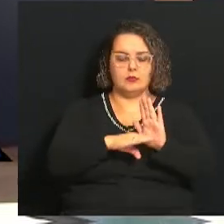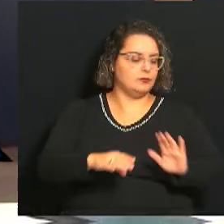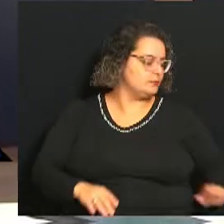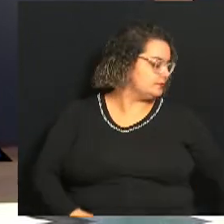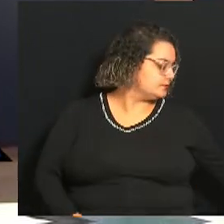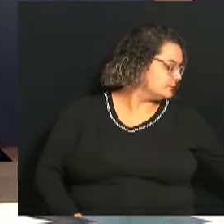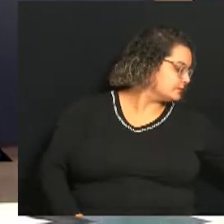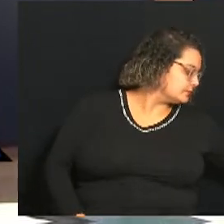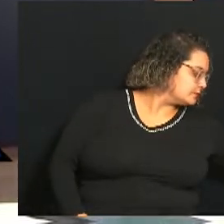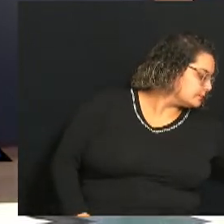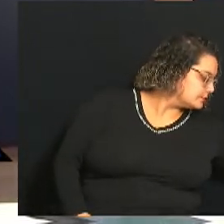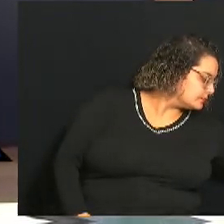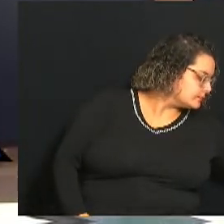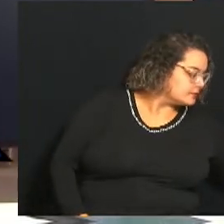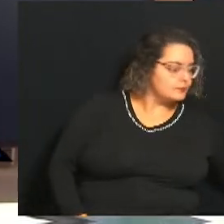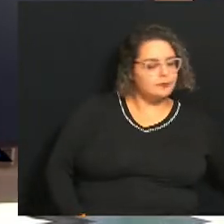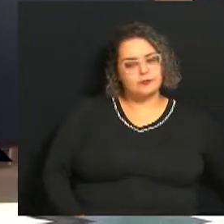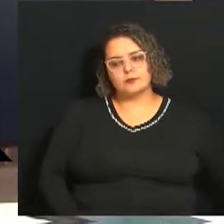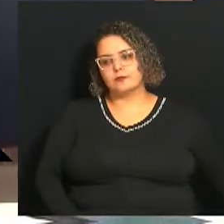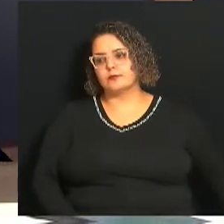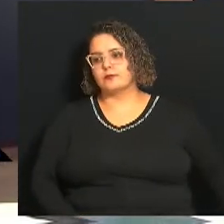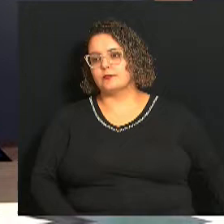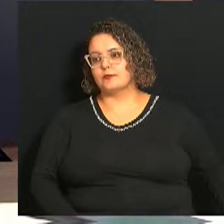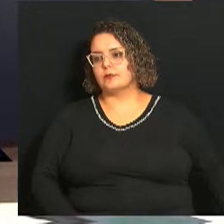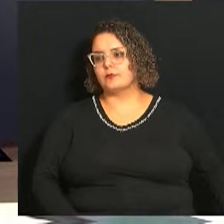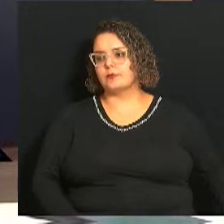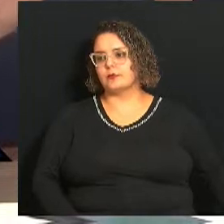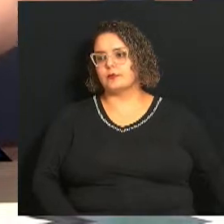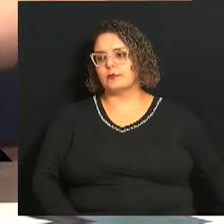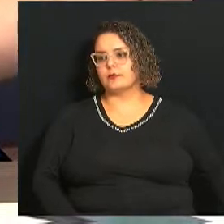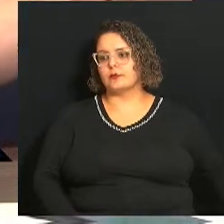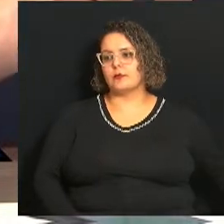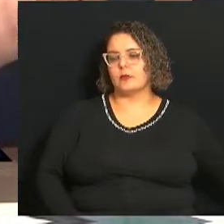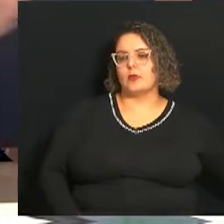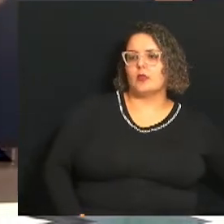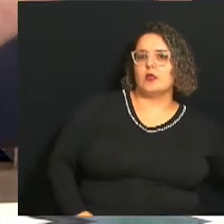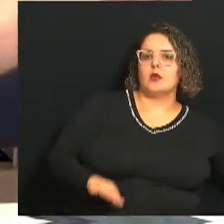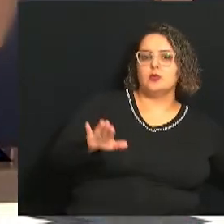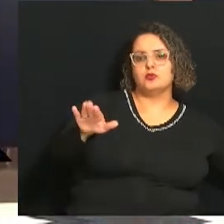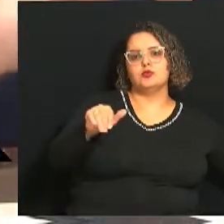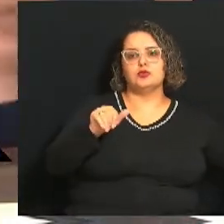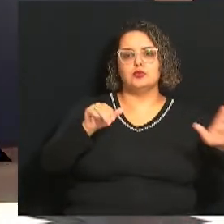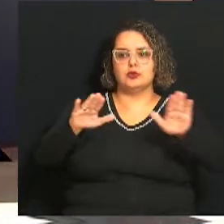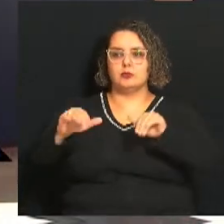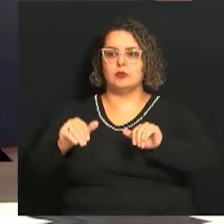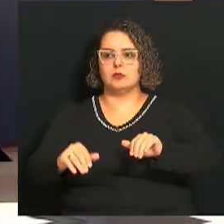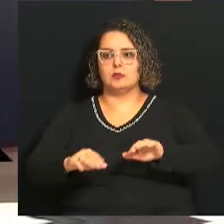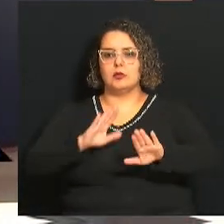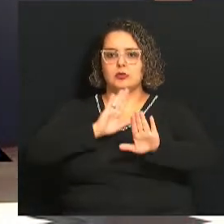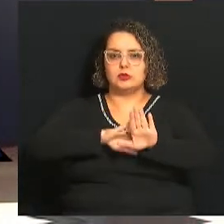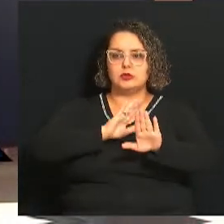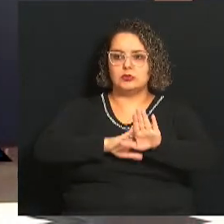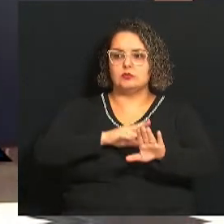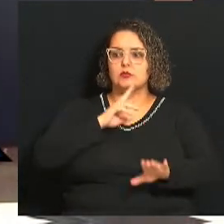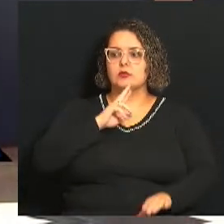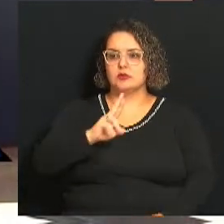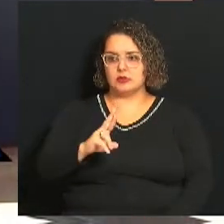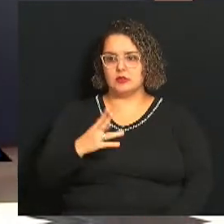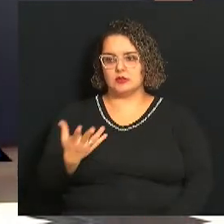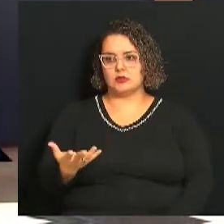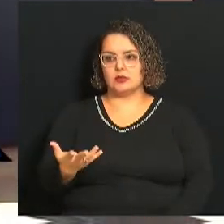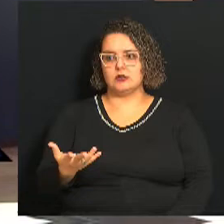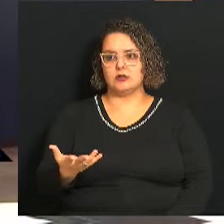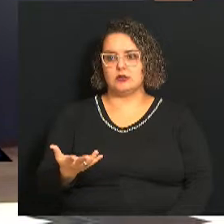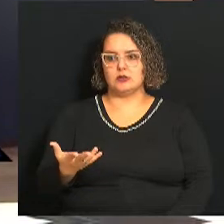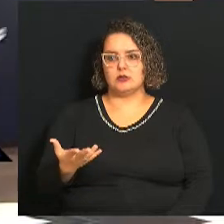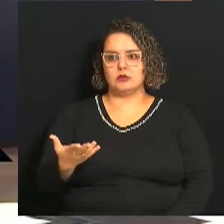realmente eu acabei chamando os responsáveis pela execução, né, para dar respostas. A participação pode